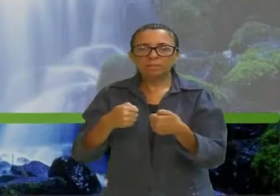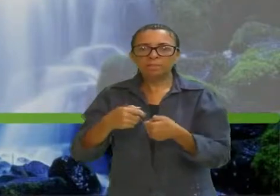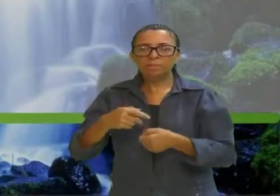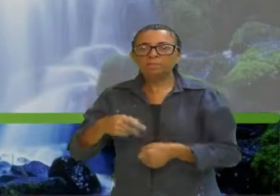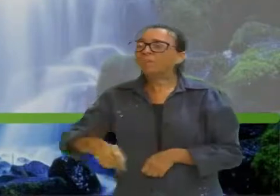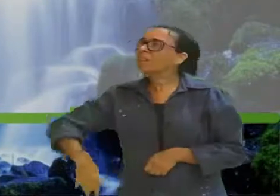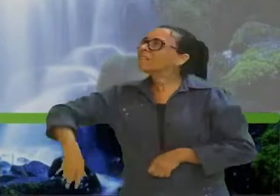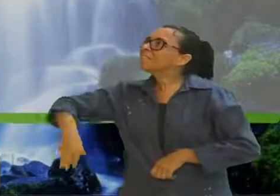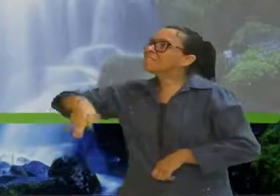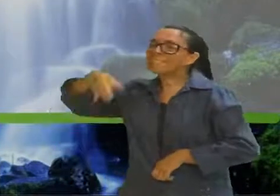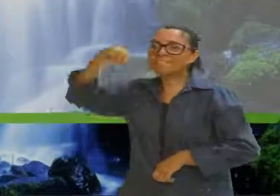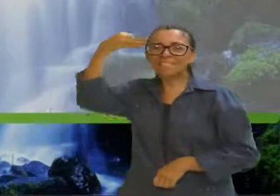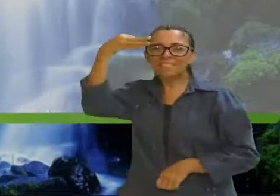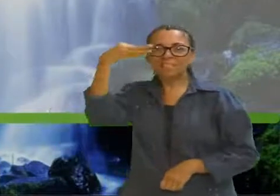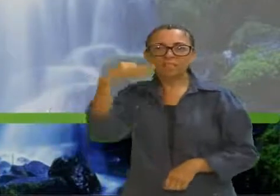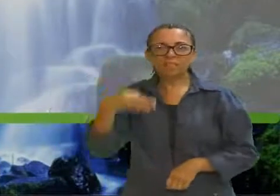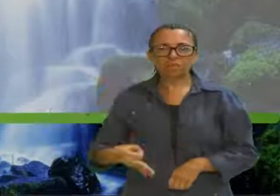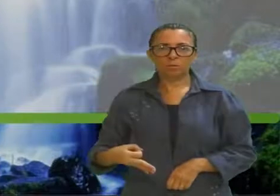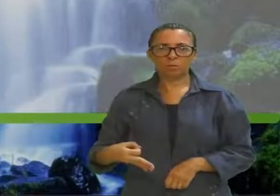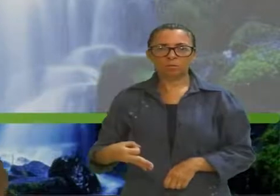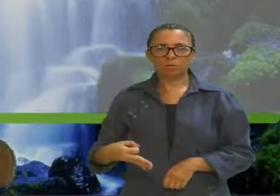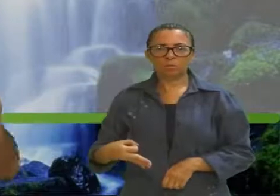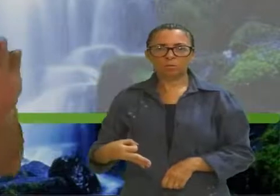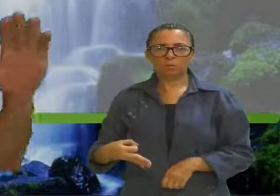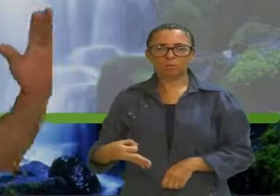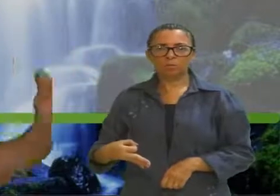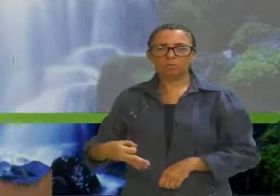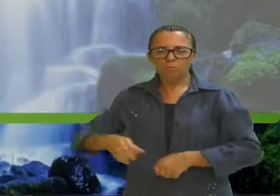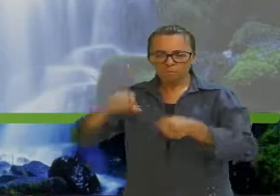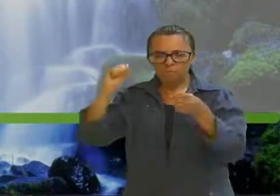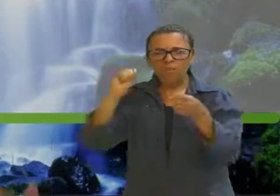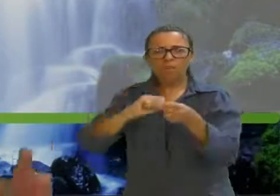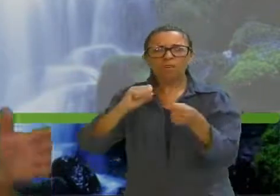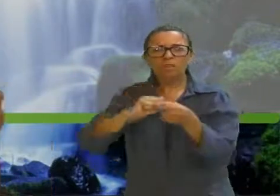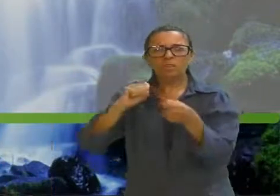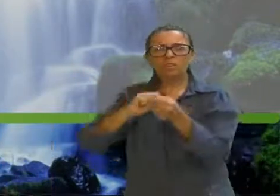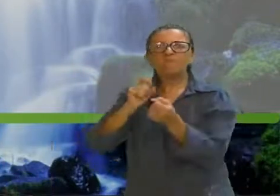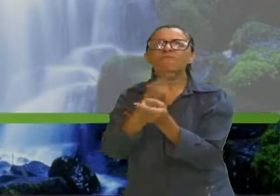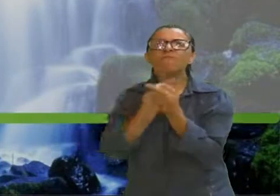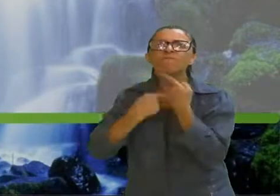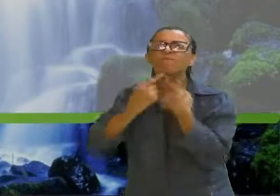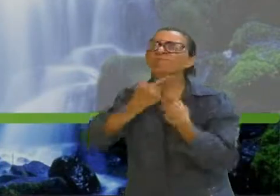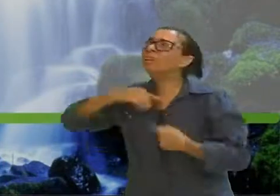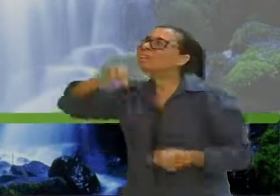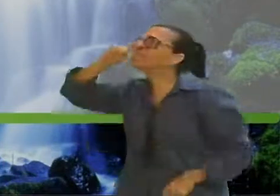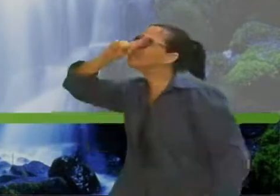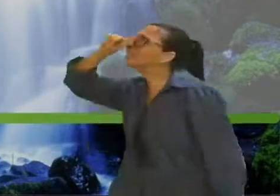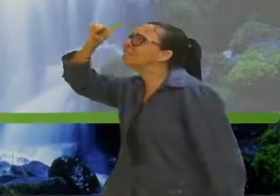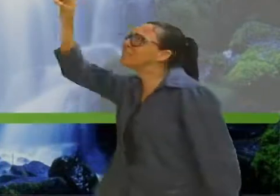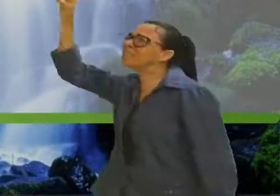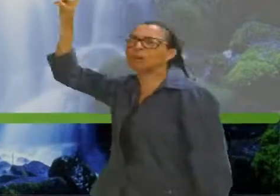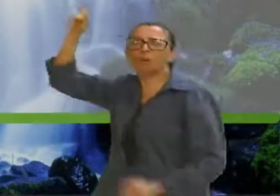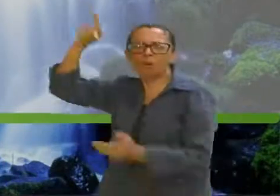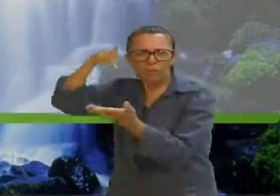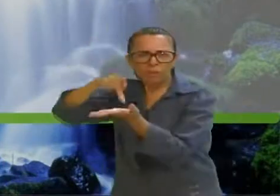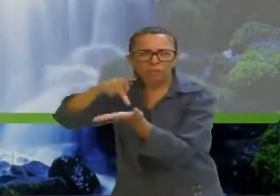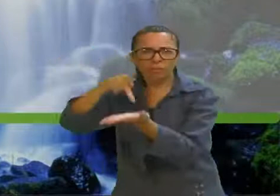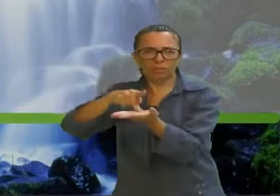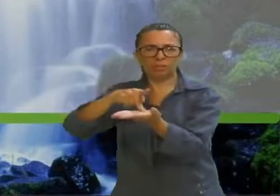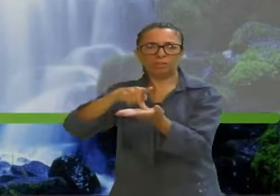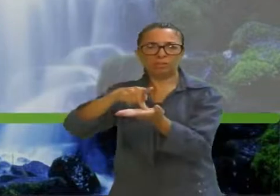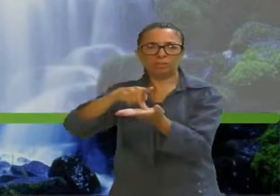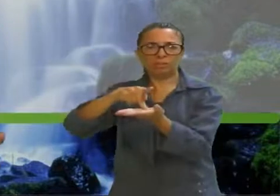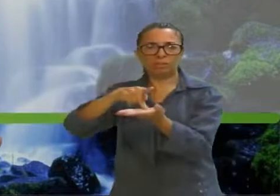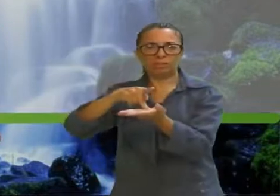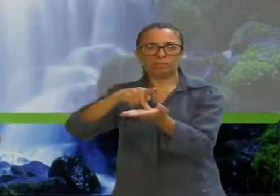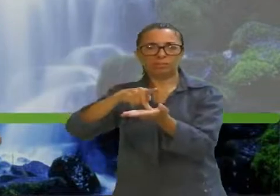vontade de Deus no seu 100%. Porque quem a realizou foi Jesus. Só que Jesus, na sua palavra, a